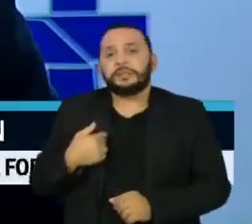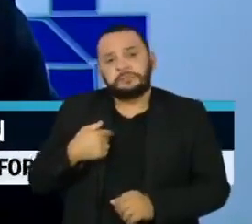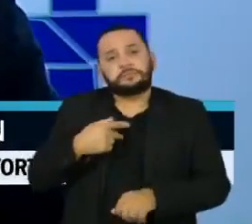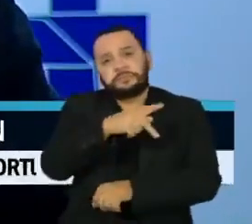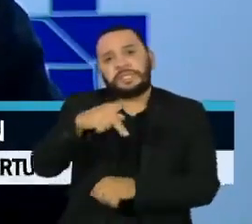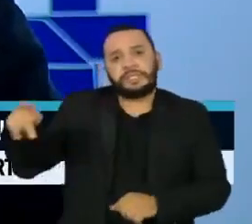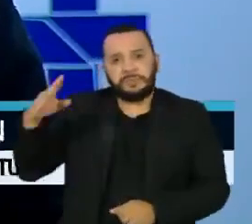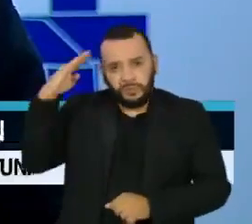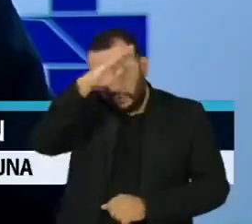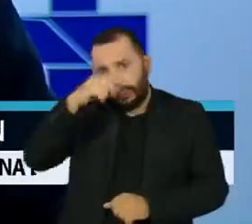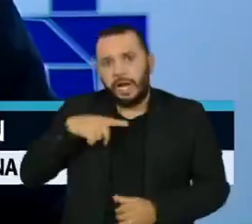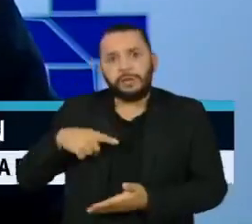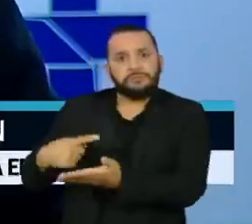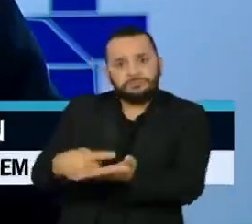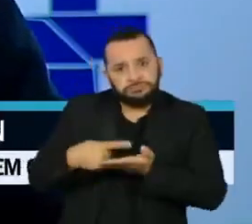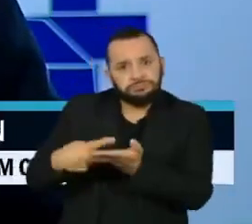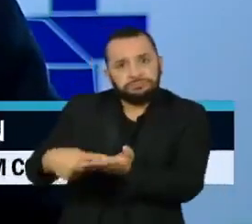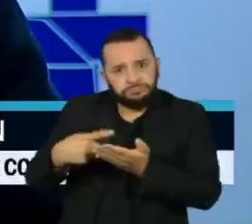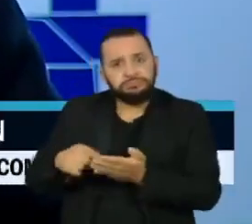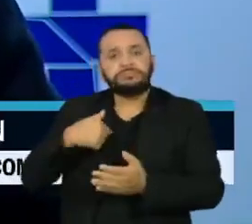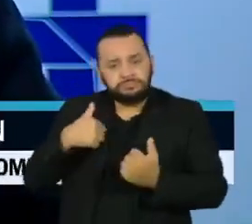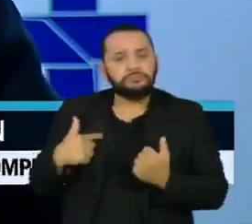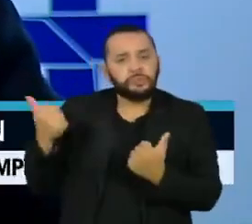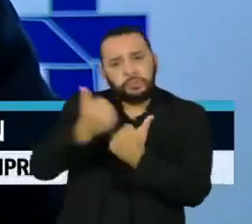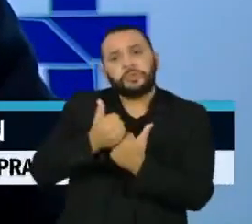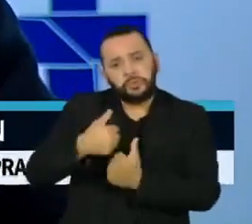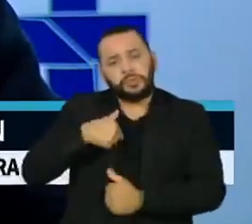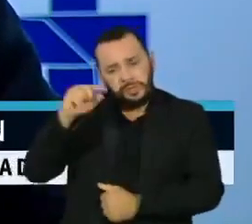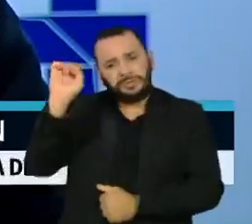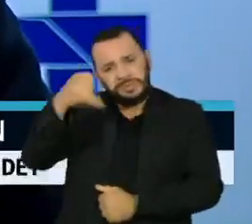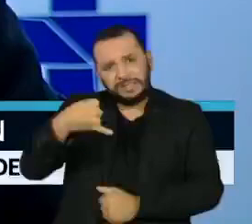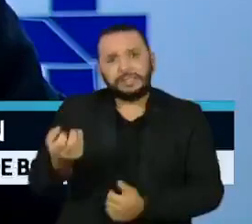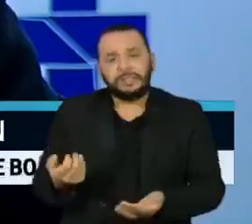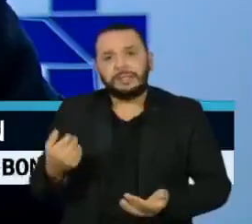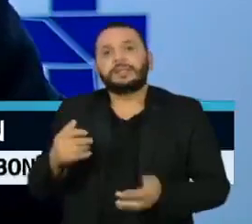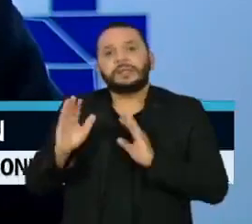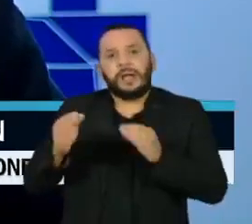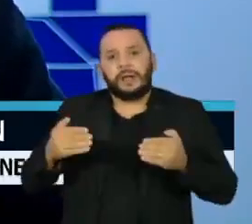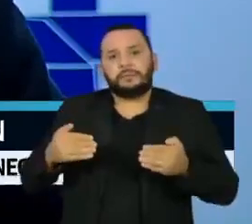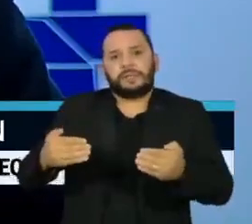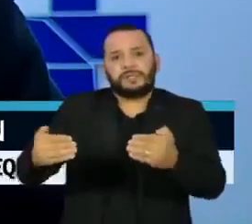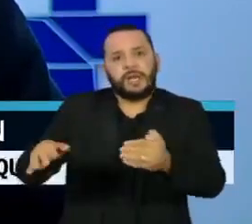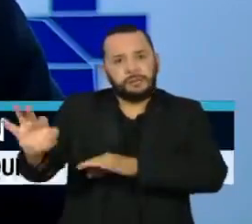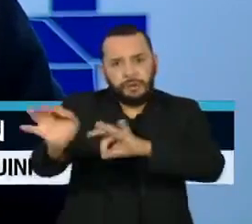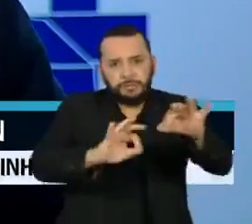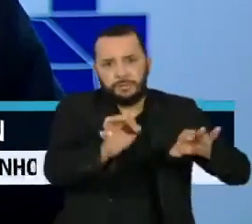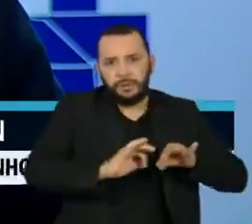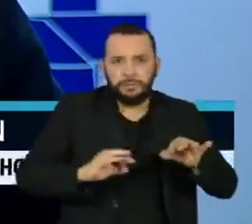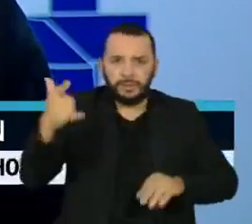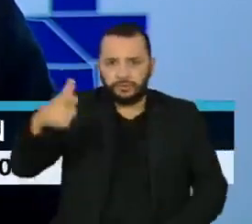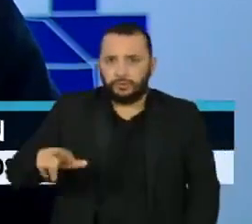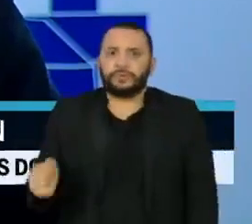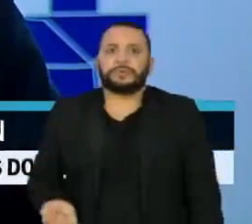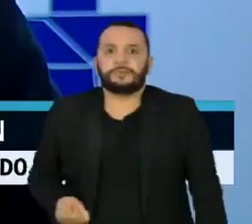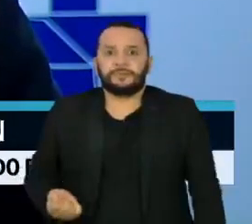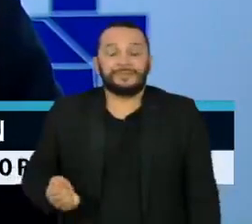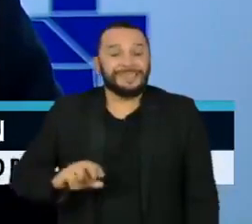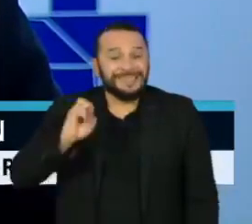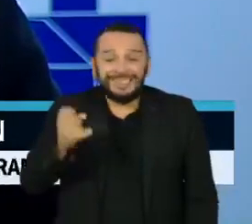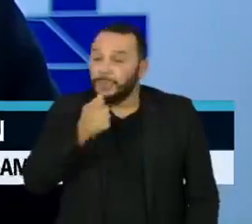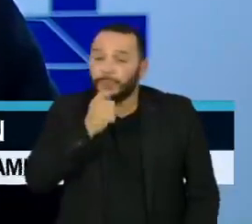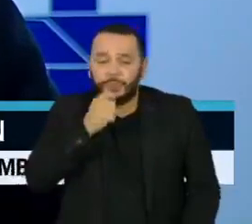está nessa tratativa de reorganizar o ministério. Enquanto isso não